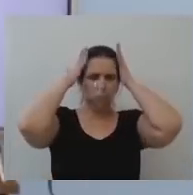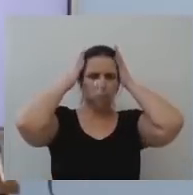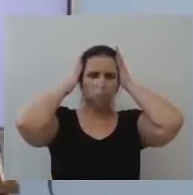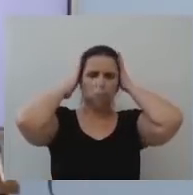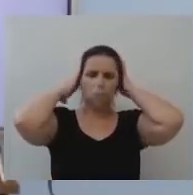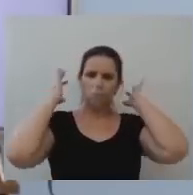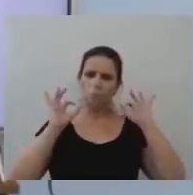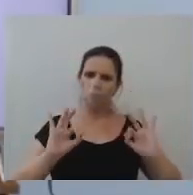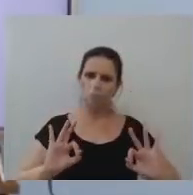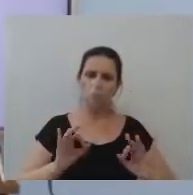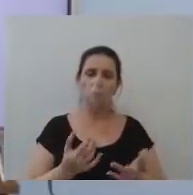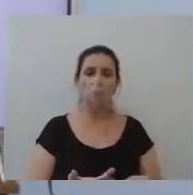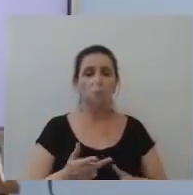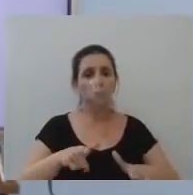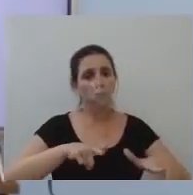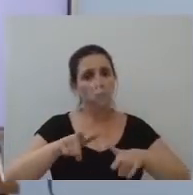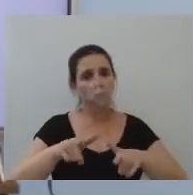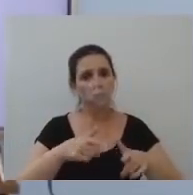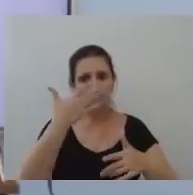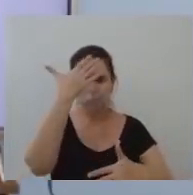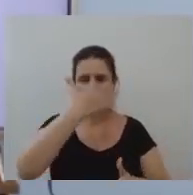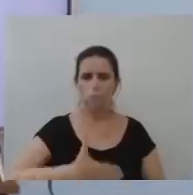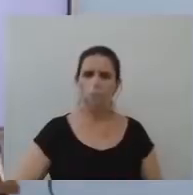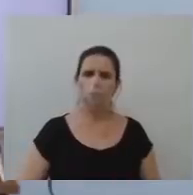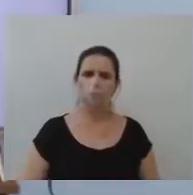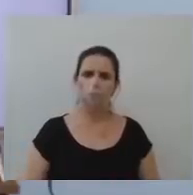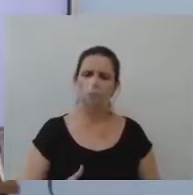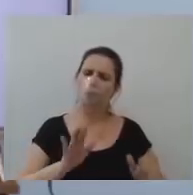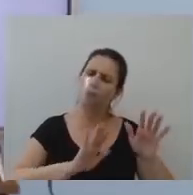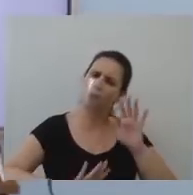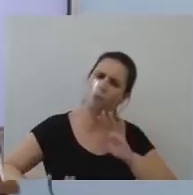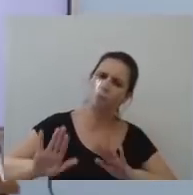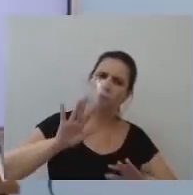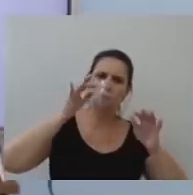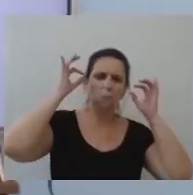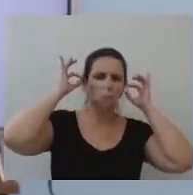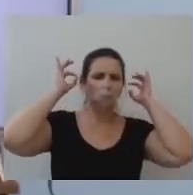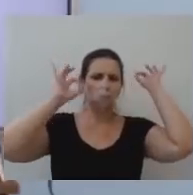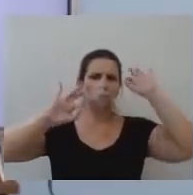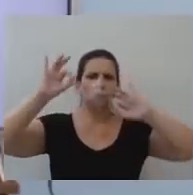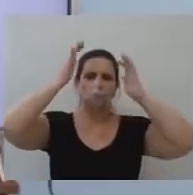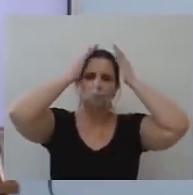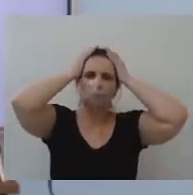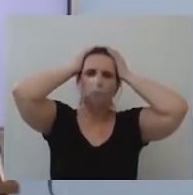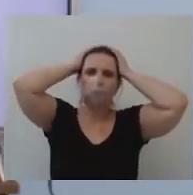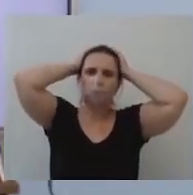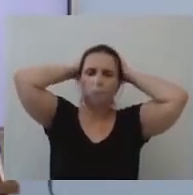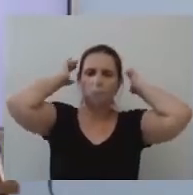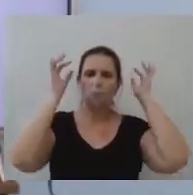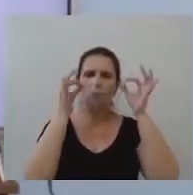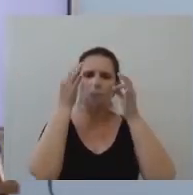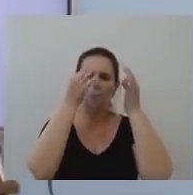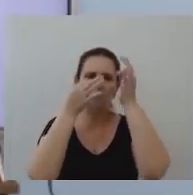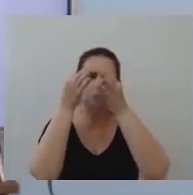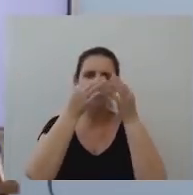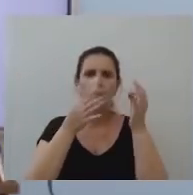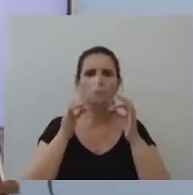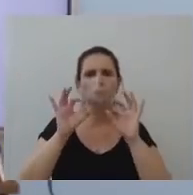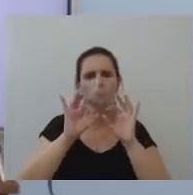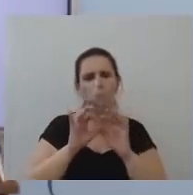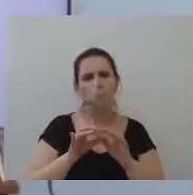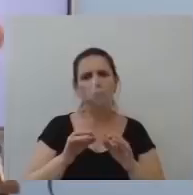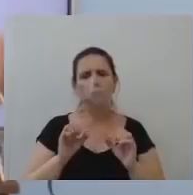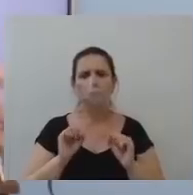certo? E trabalha essa questão da imagem. Então vamos ter cuidado, vamos ajeitar o cabelo, cuidado na maquiagem em